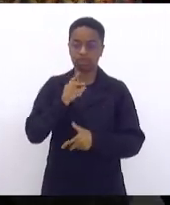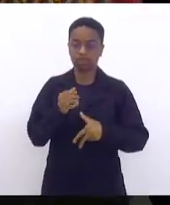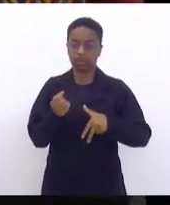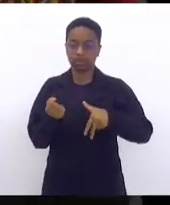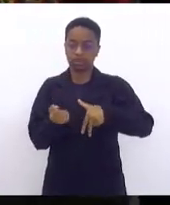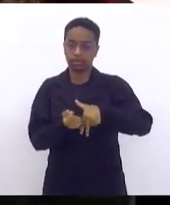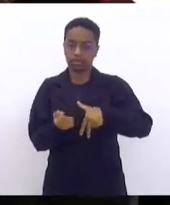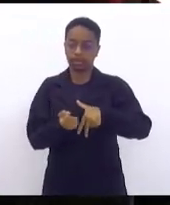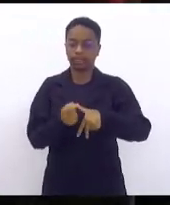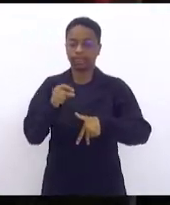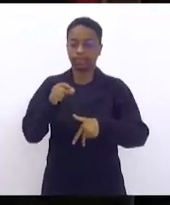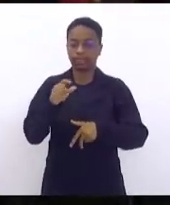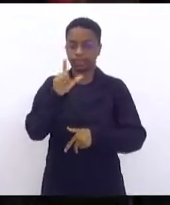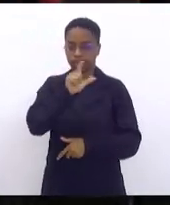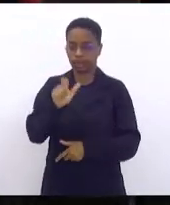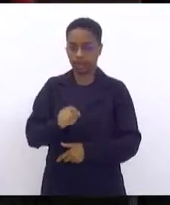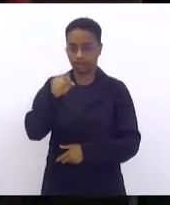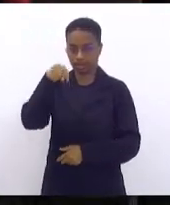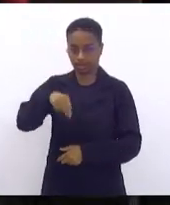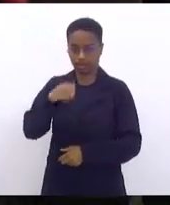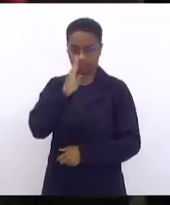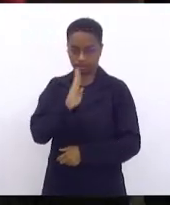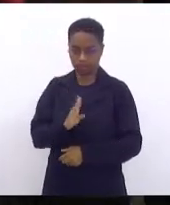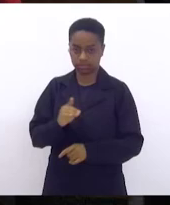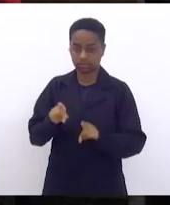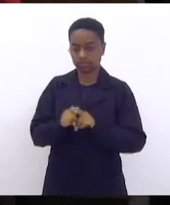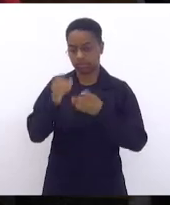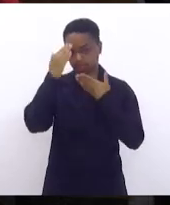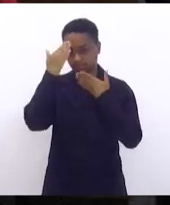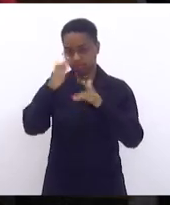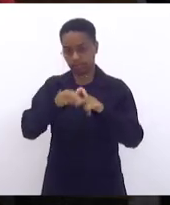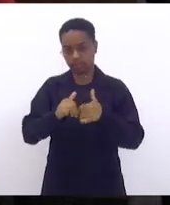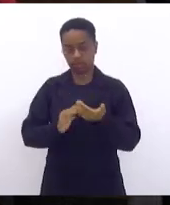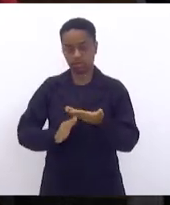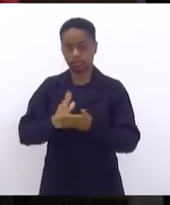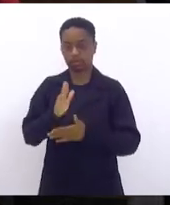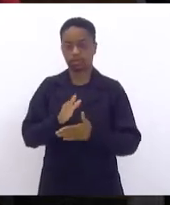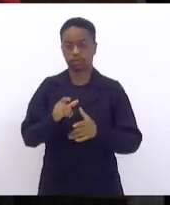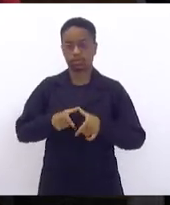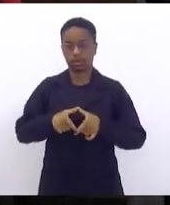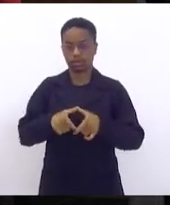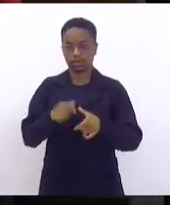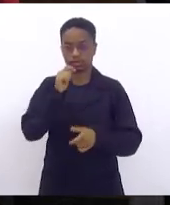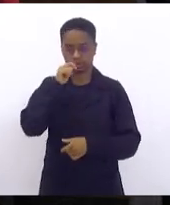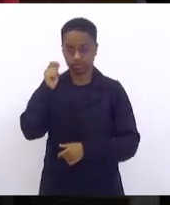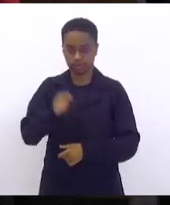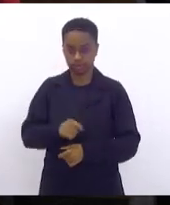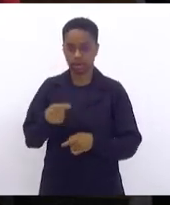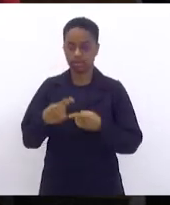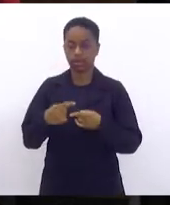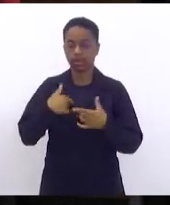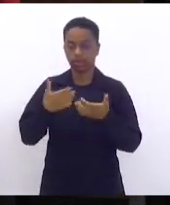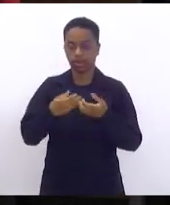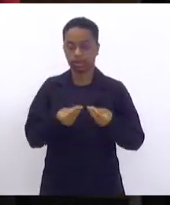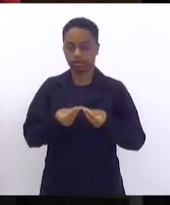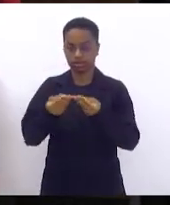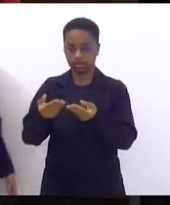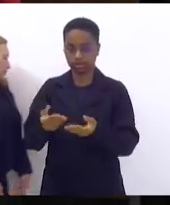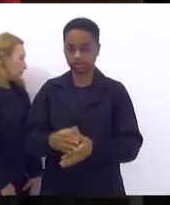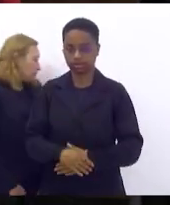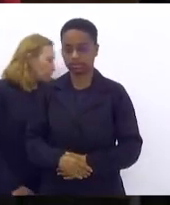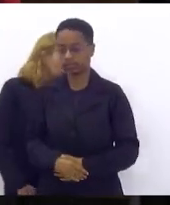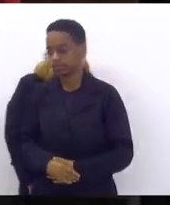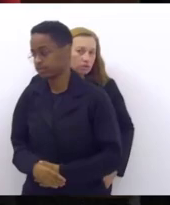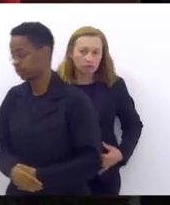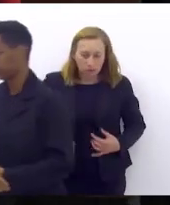no Brasil, em agradecimento pela aprovação da medalha Tiradentes. E eu faço a questão de passar às suas